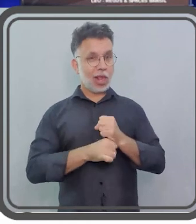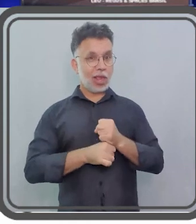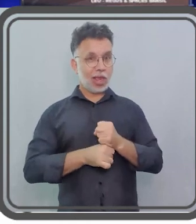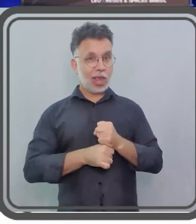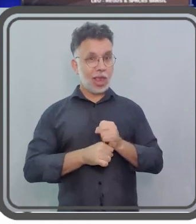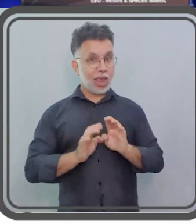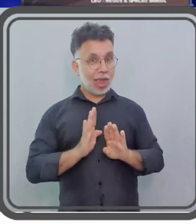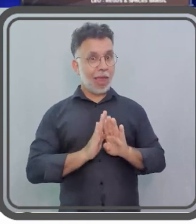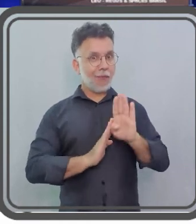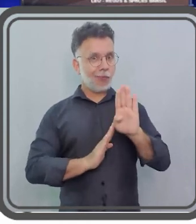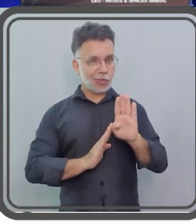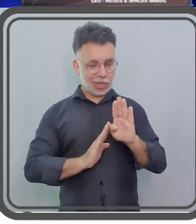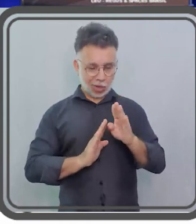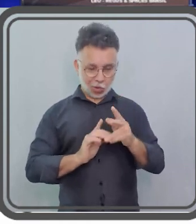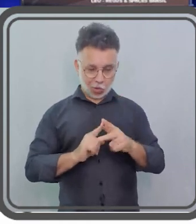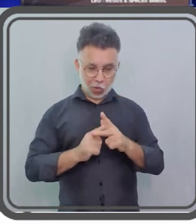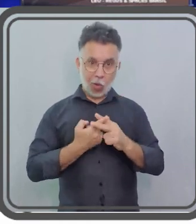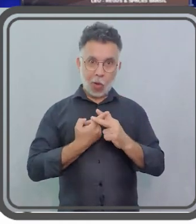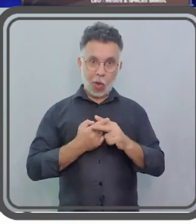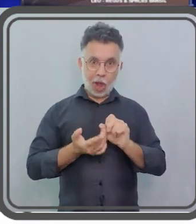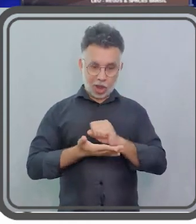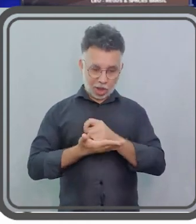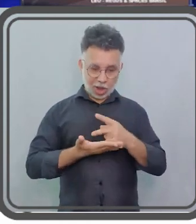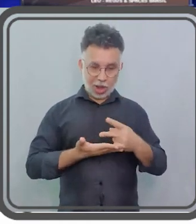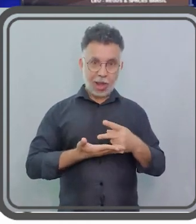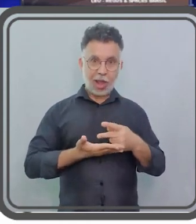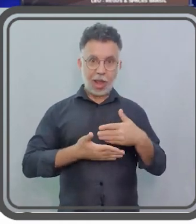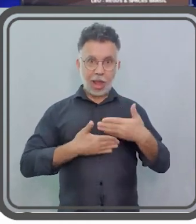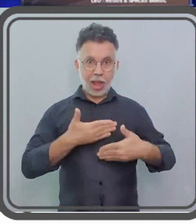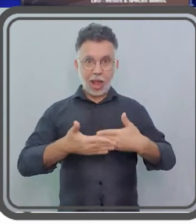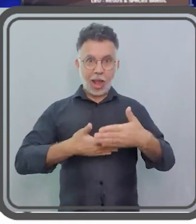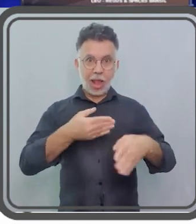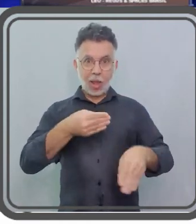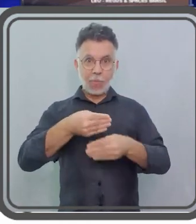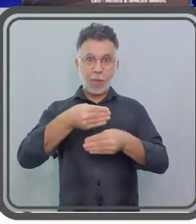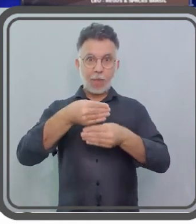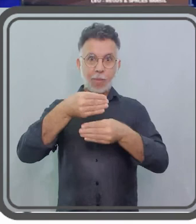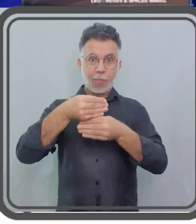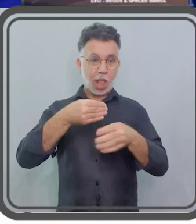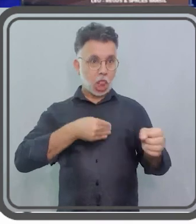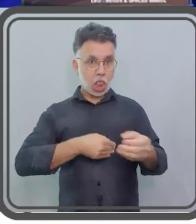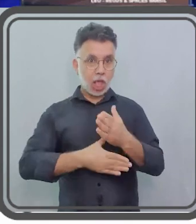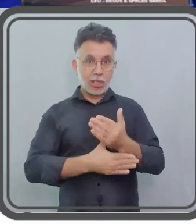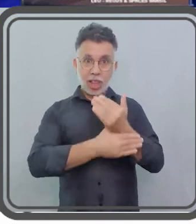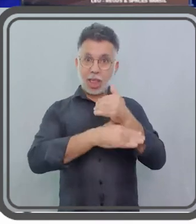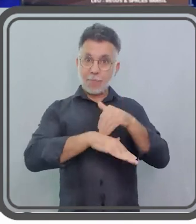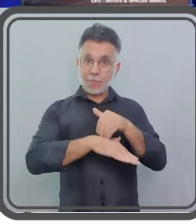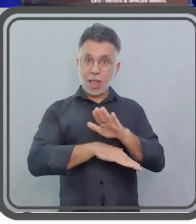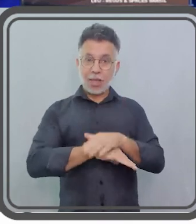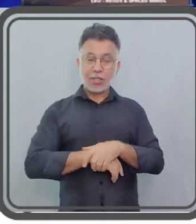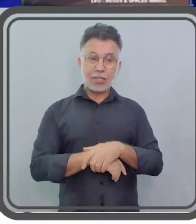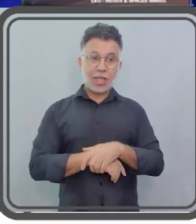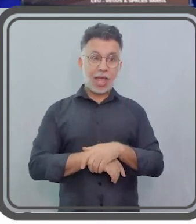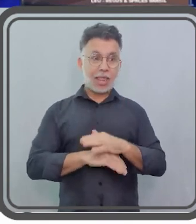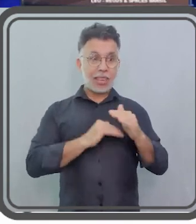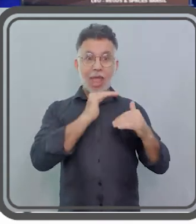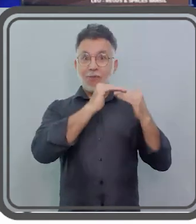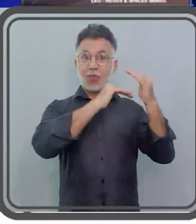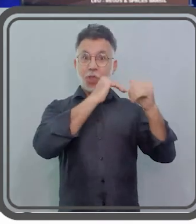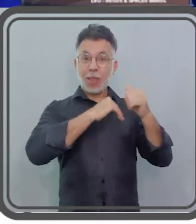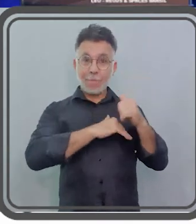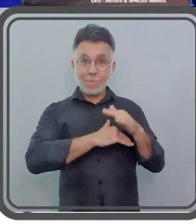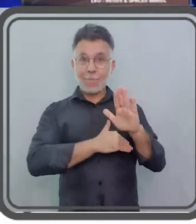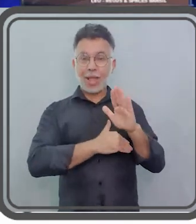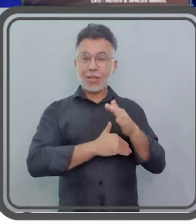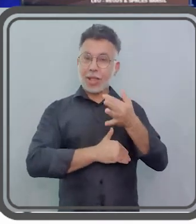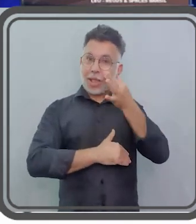da ferramenta, não? Que, como você falou, à medida que a gente vai incorporando novas tecnologias, cada vez a gente está evoluindo para estar mais presente